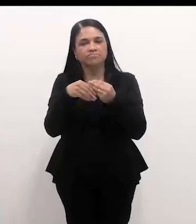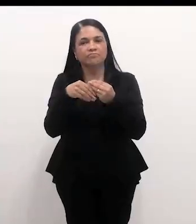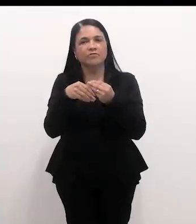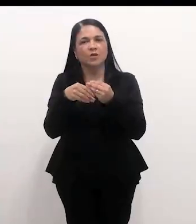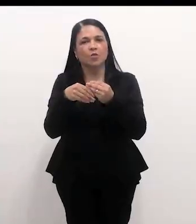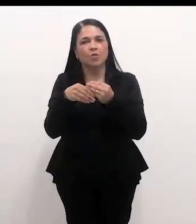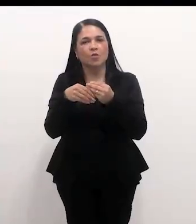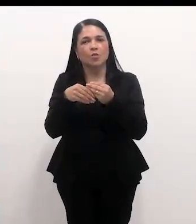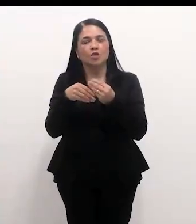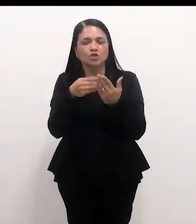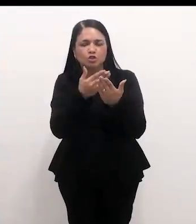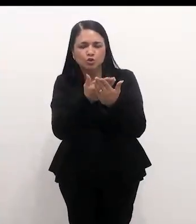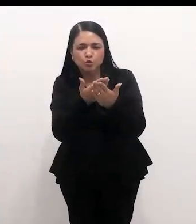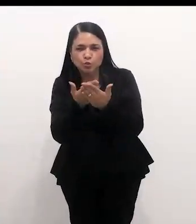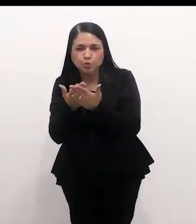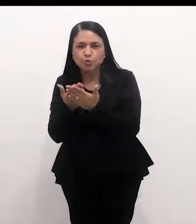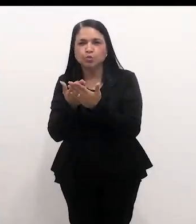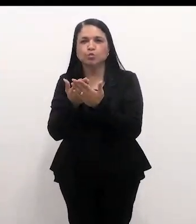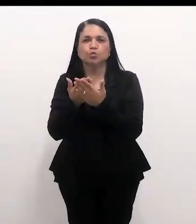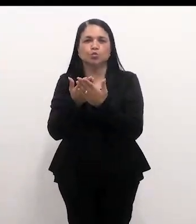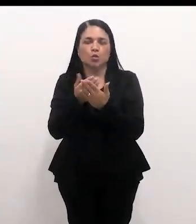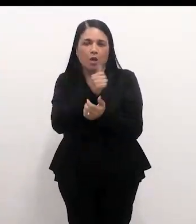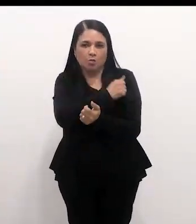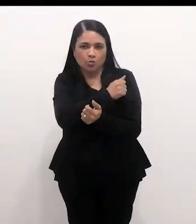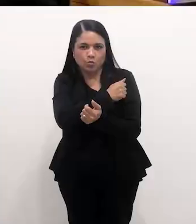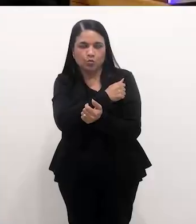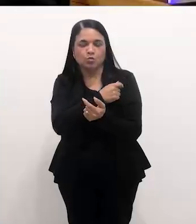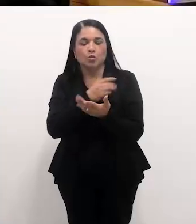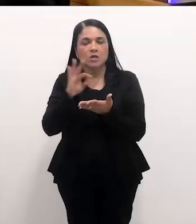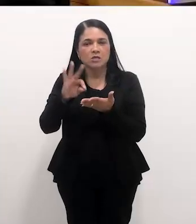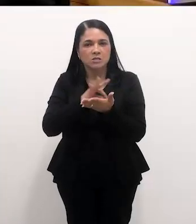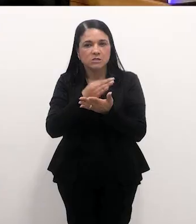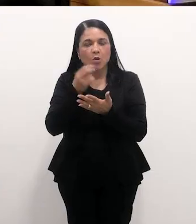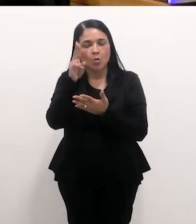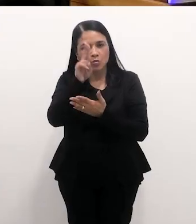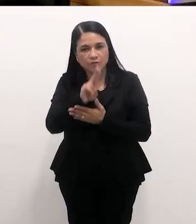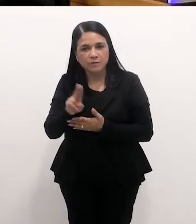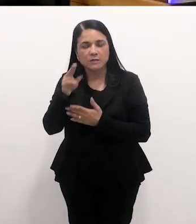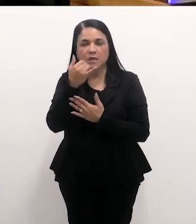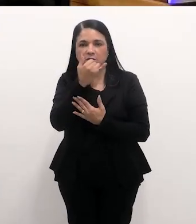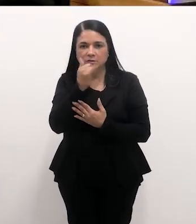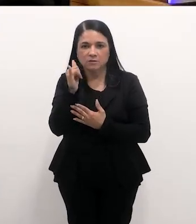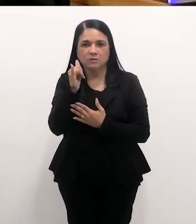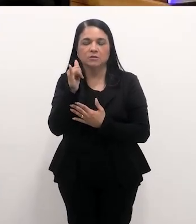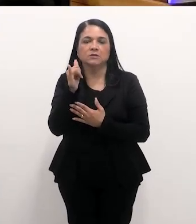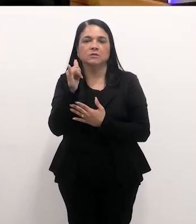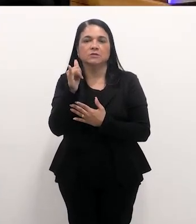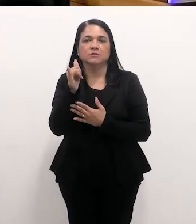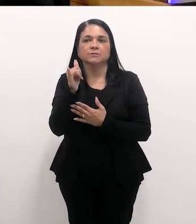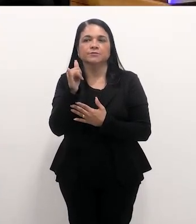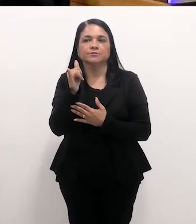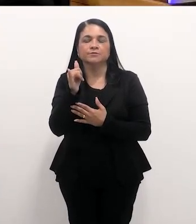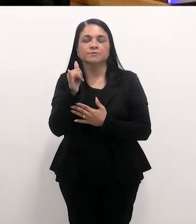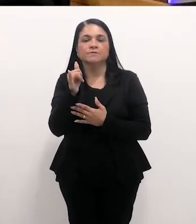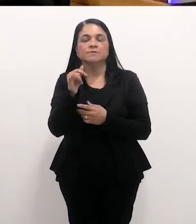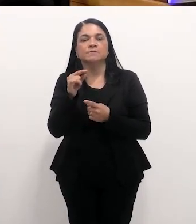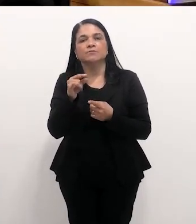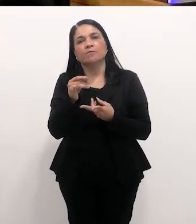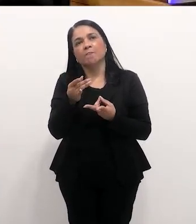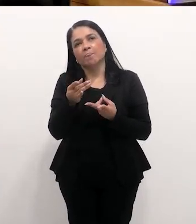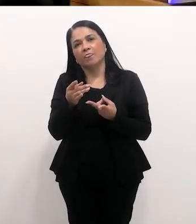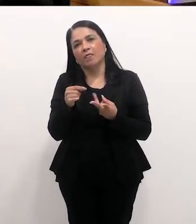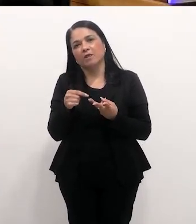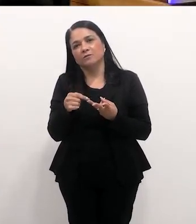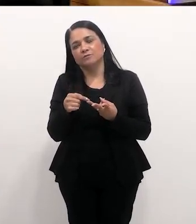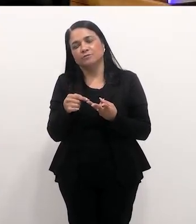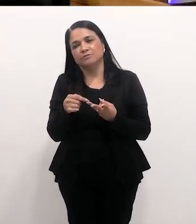visa acrescentaram muito do ano passado, muitos de estudo, muitos de inscrição à Universidade Italiana, Faculdade